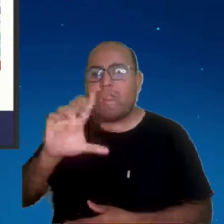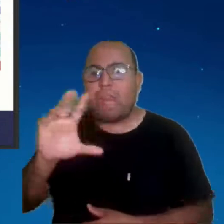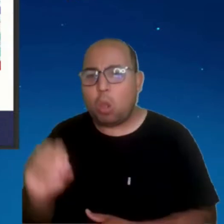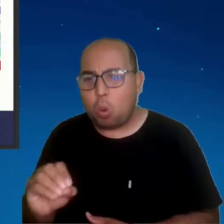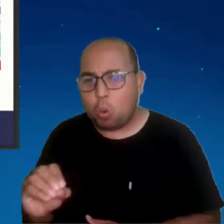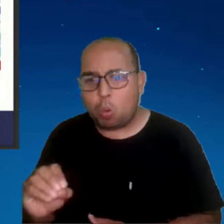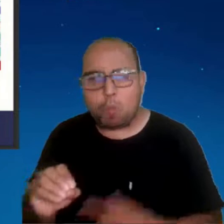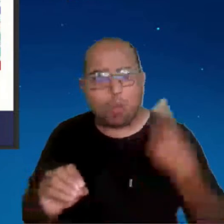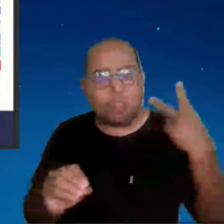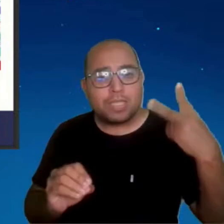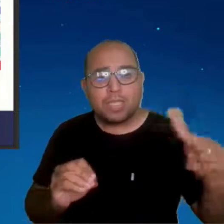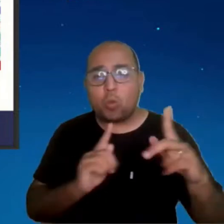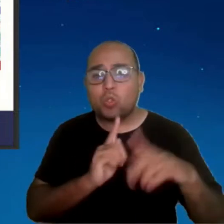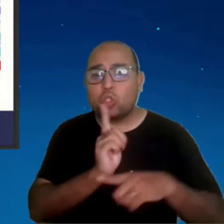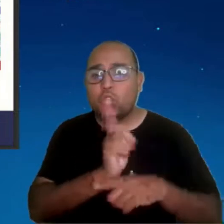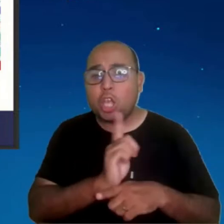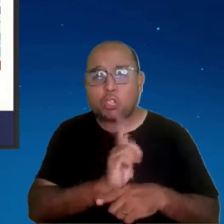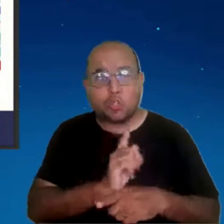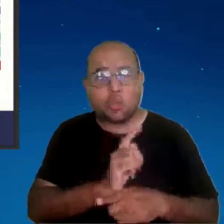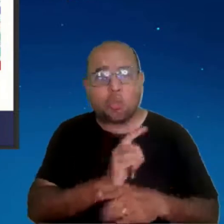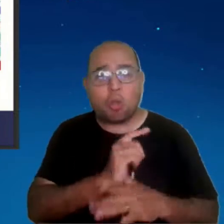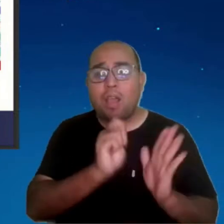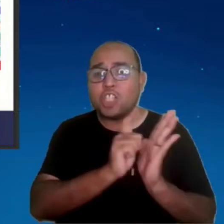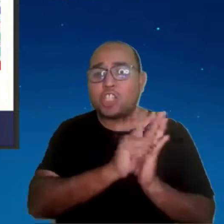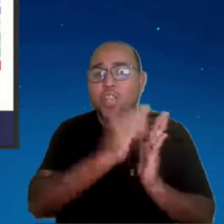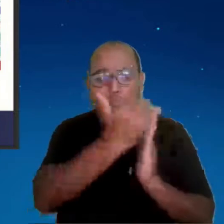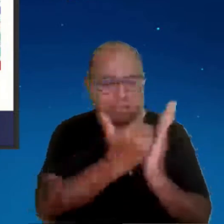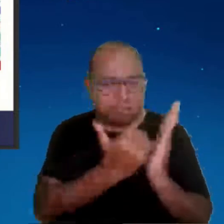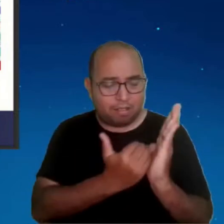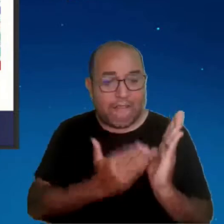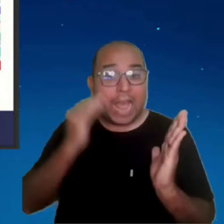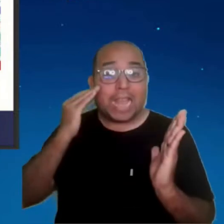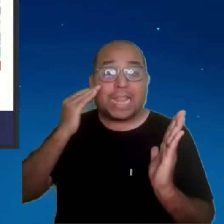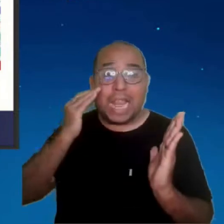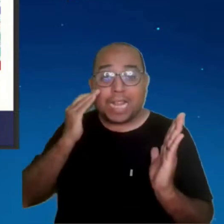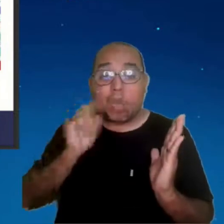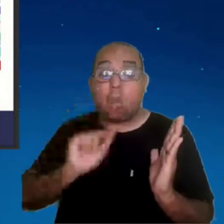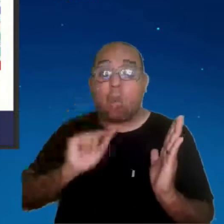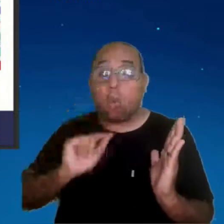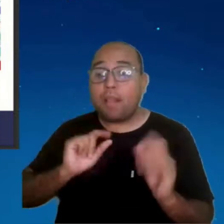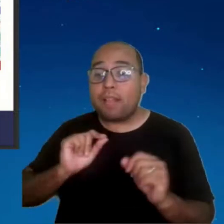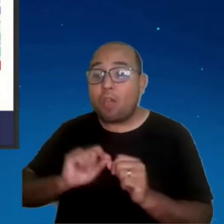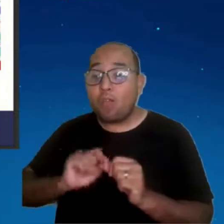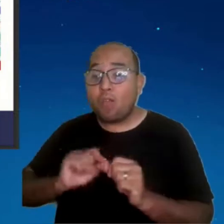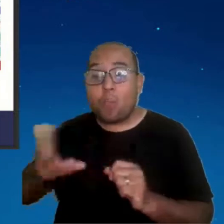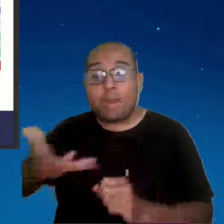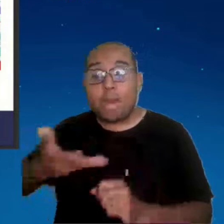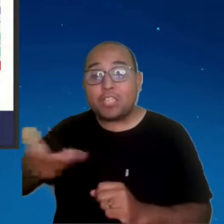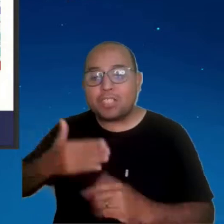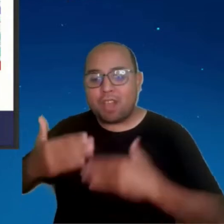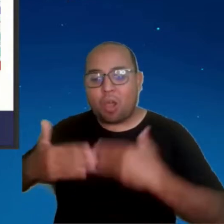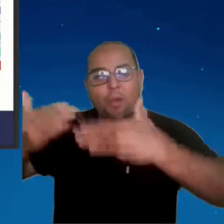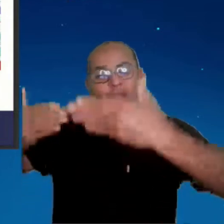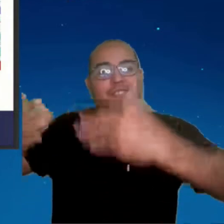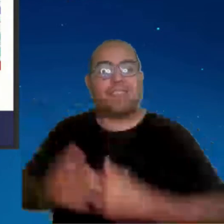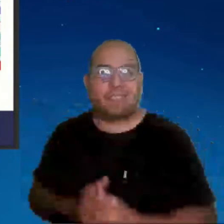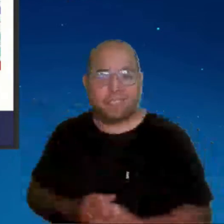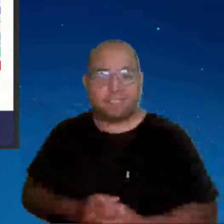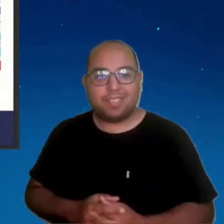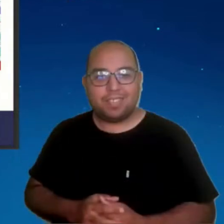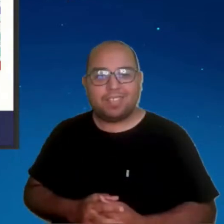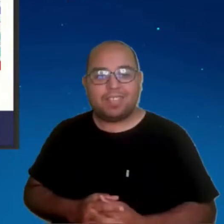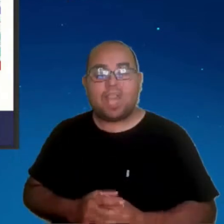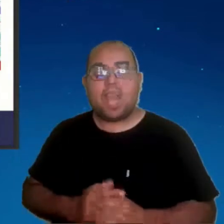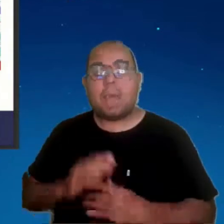teu gestor tem que estar com a agenda disponível para poder entender o que você fez para agilizar esse processo, né? Prática